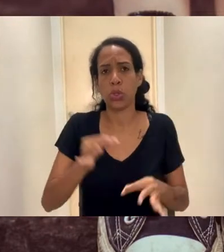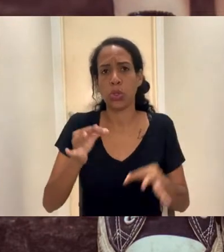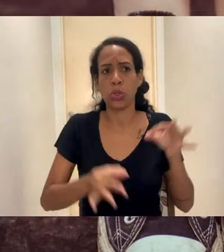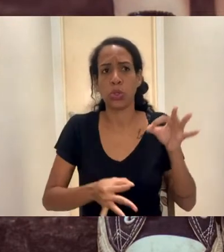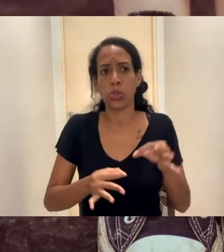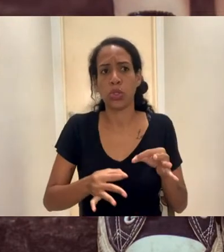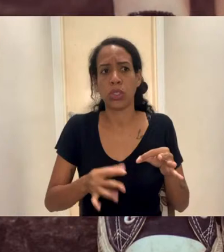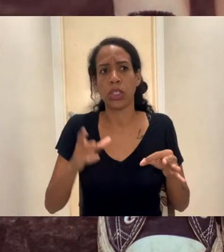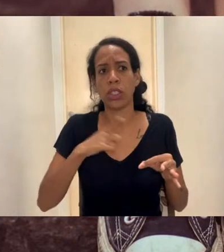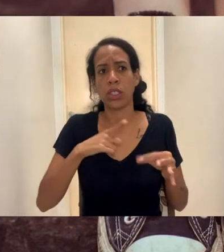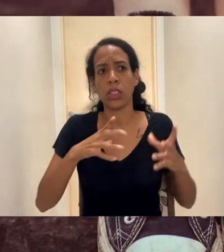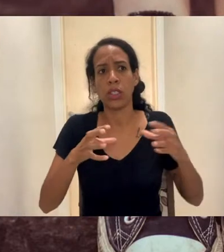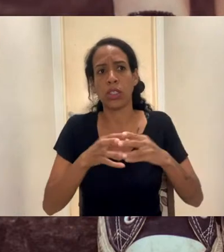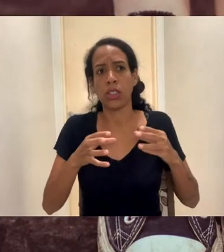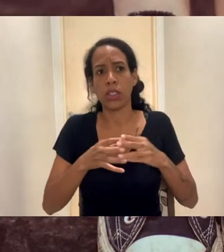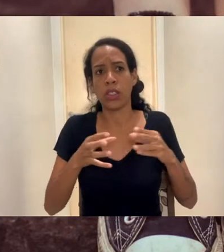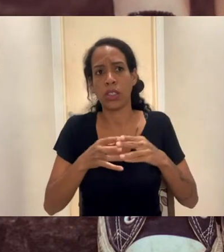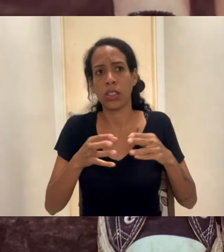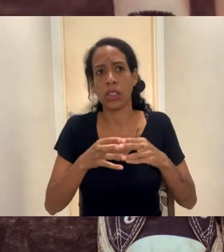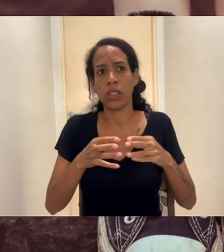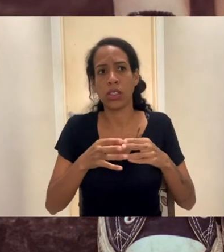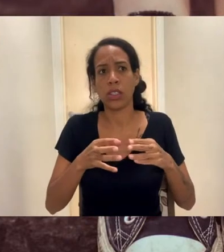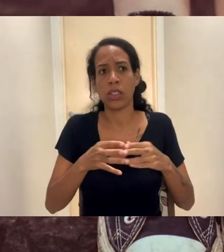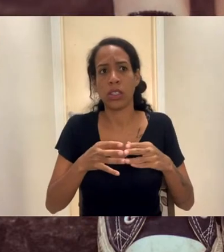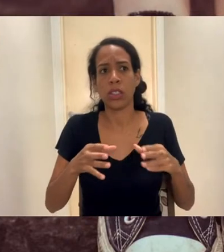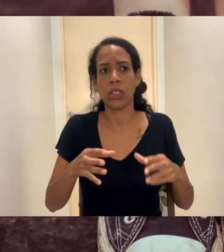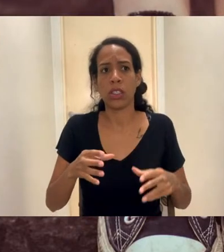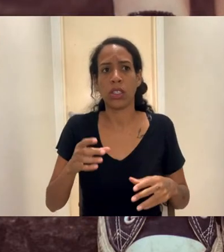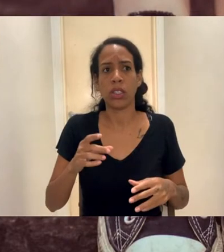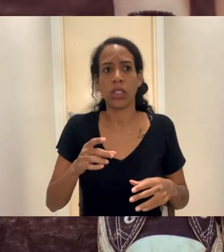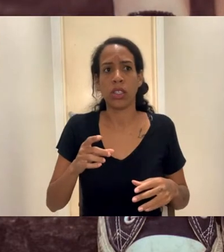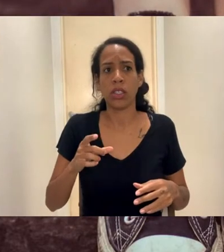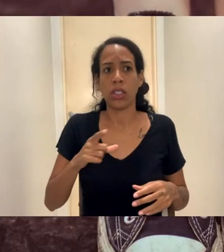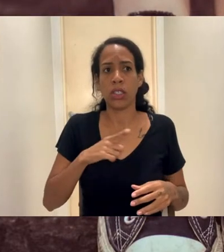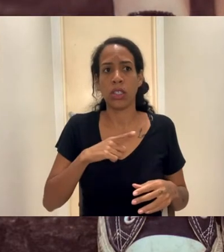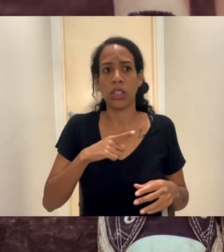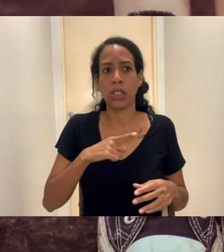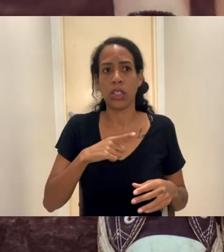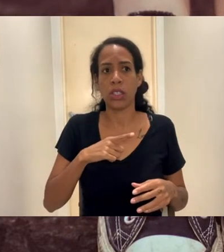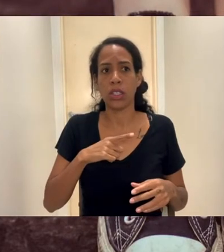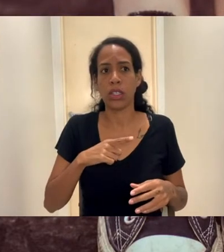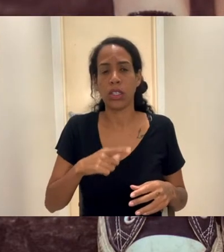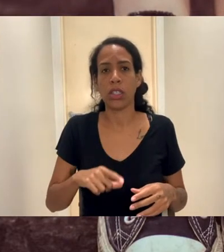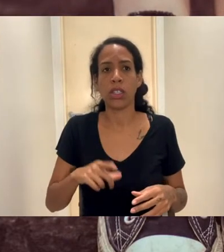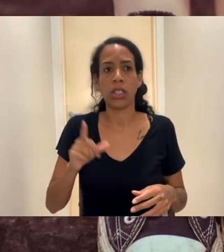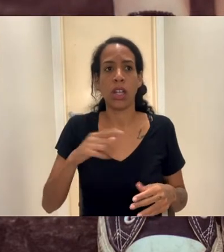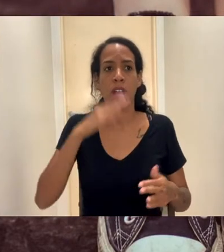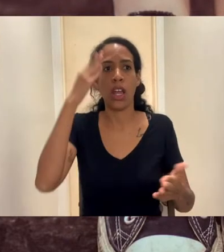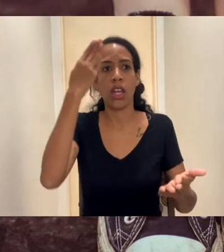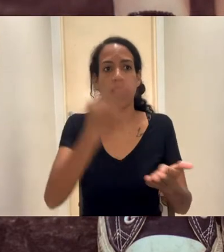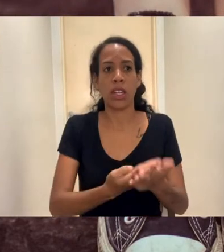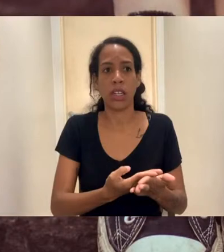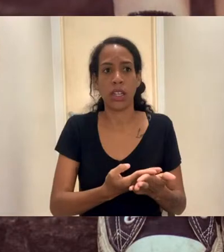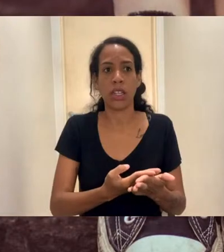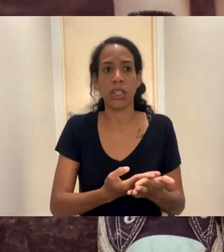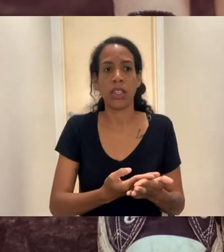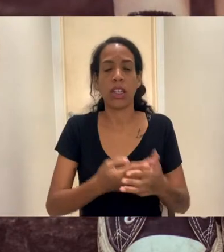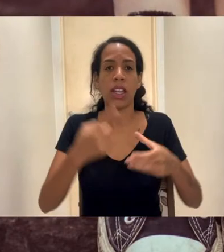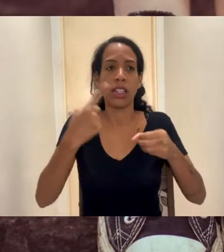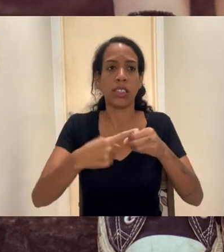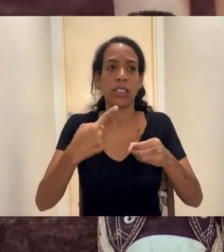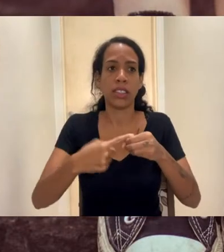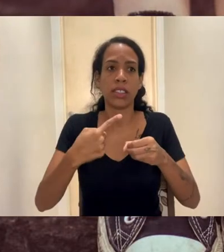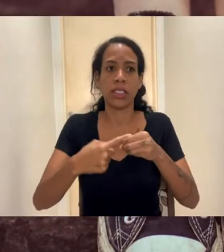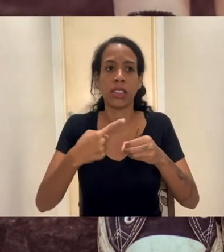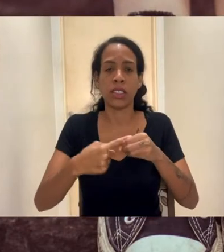um punitivismo muito grande, há manutenção desses adolescentes, ainda, né, que seja, de fato, o Estado que não